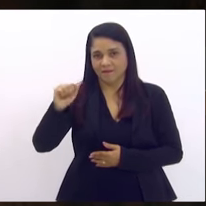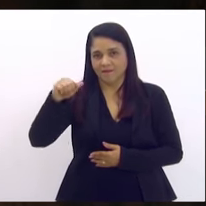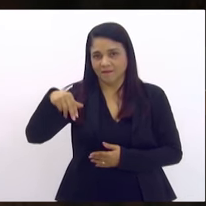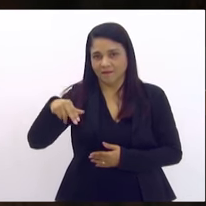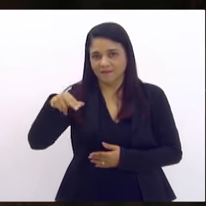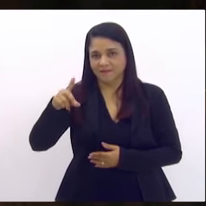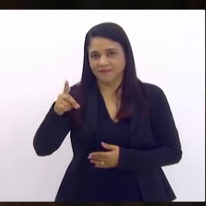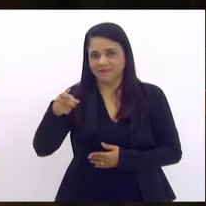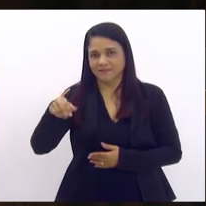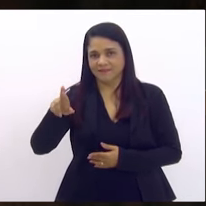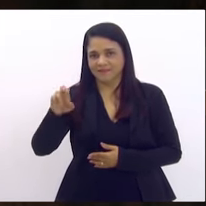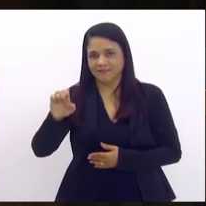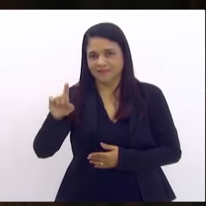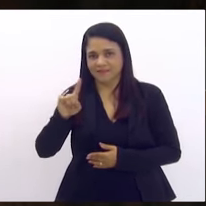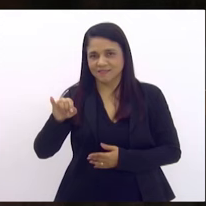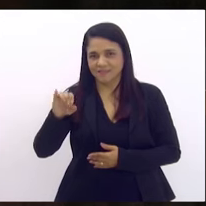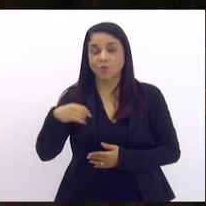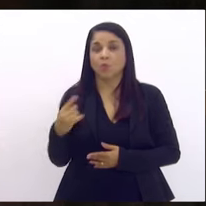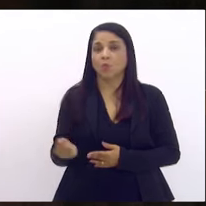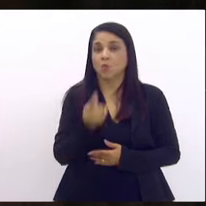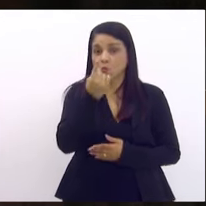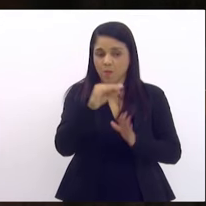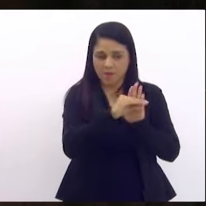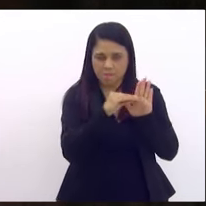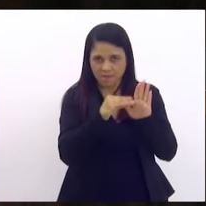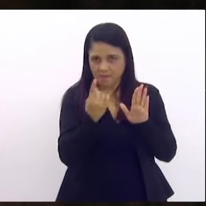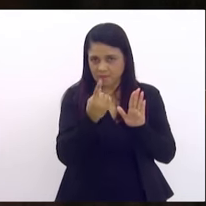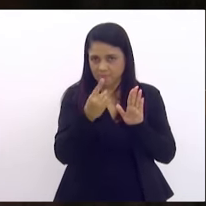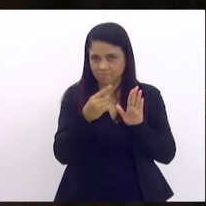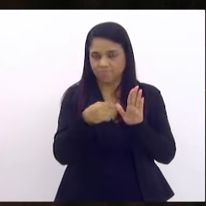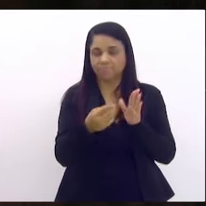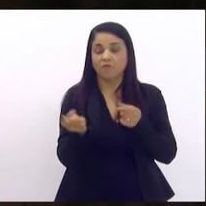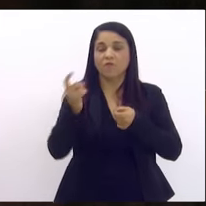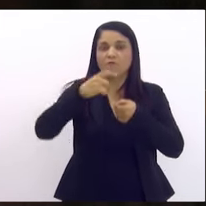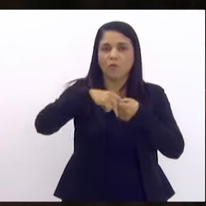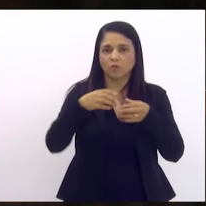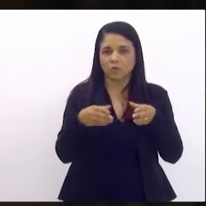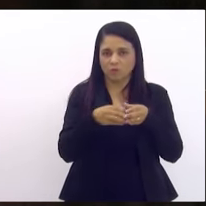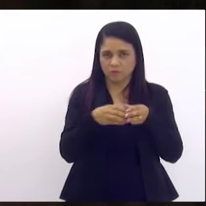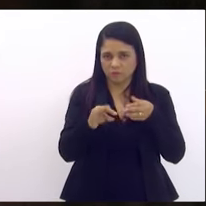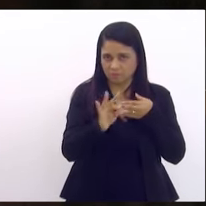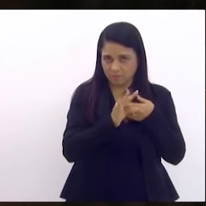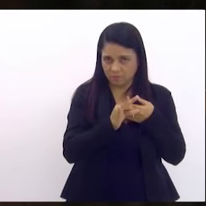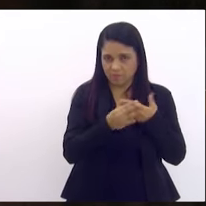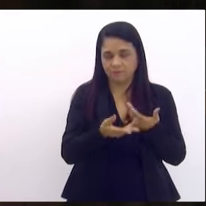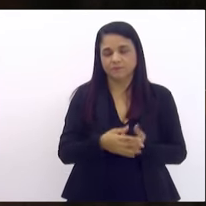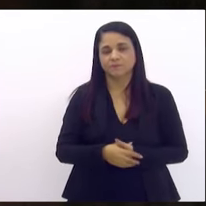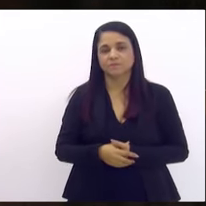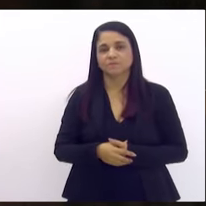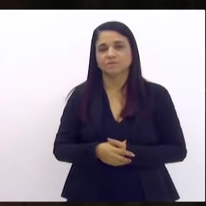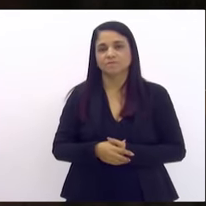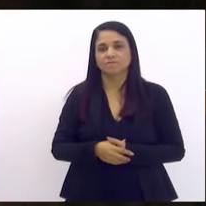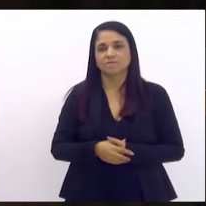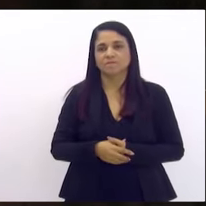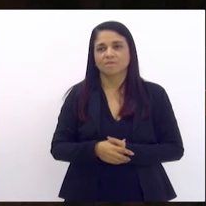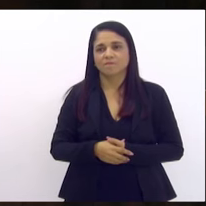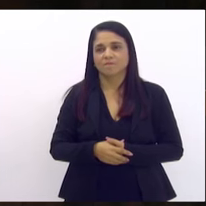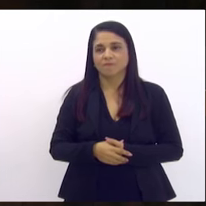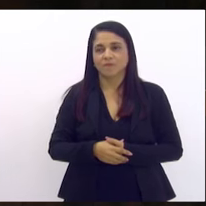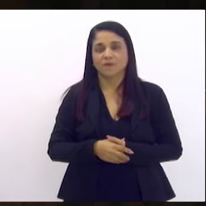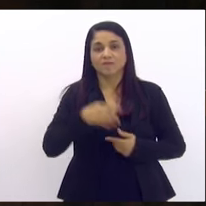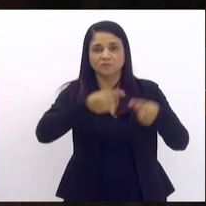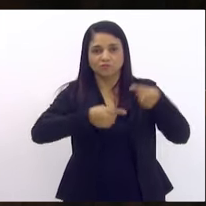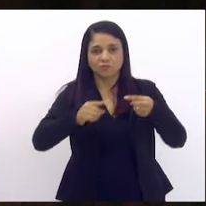Emenda a presente proposta apresentou uma Emenda e retorna e retorna às comissões externas em em